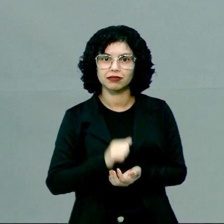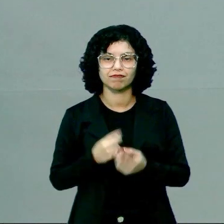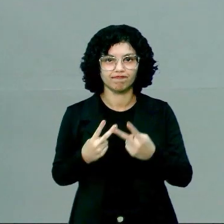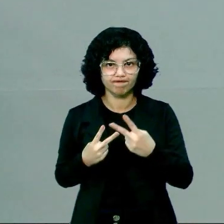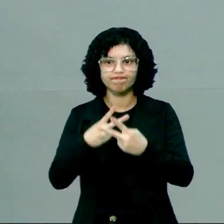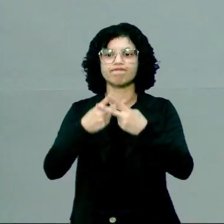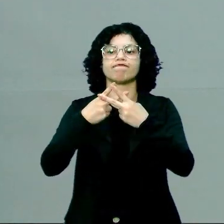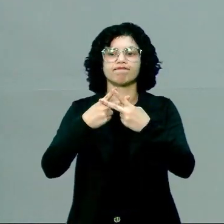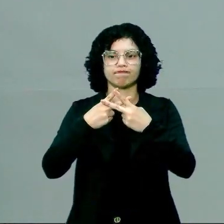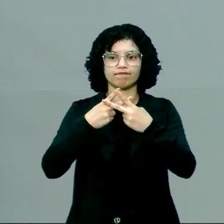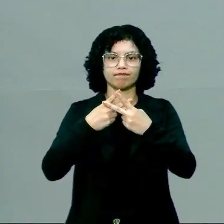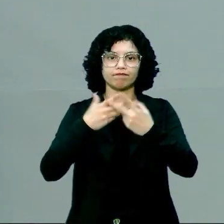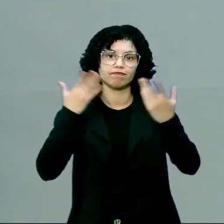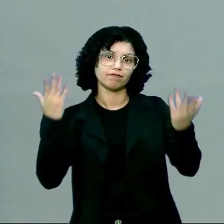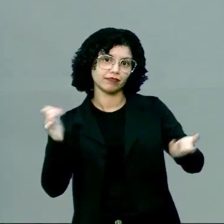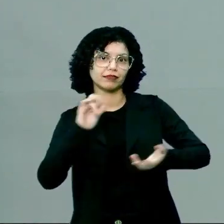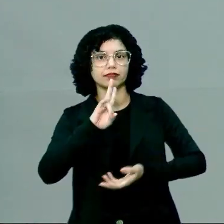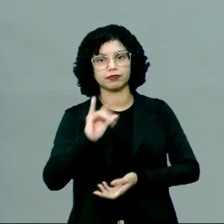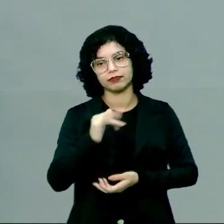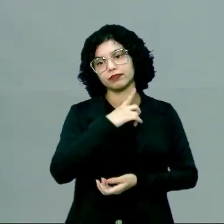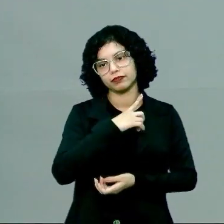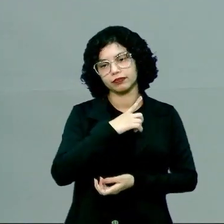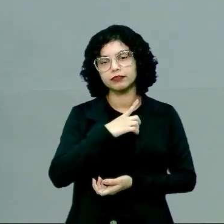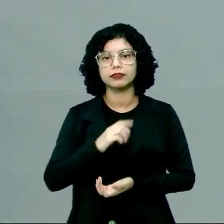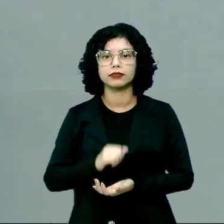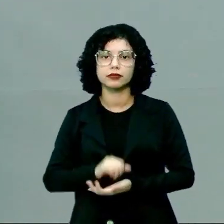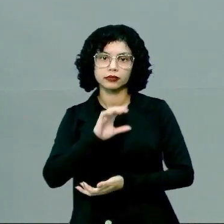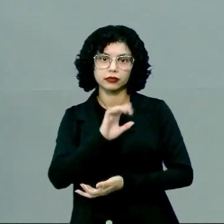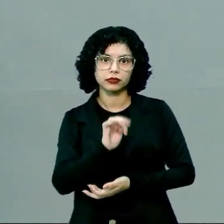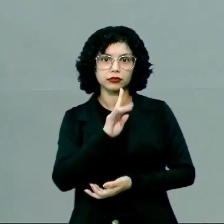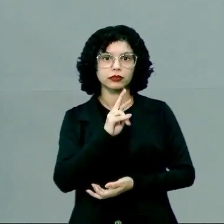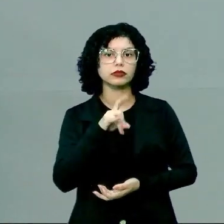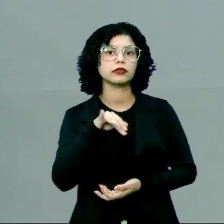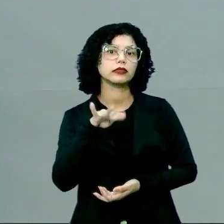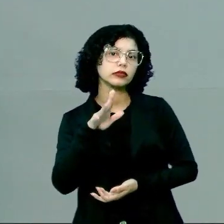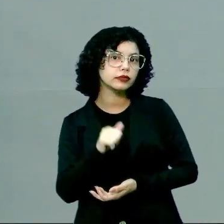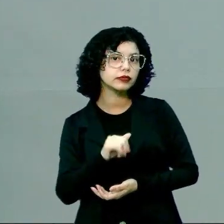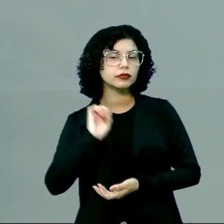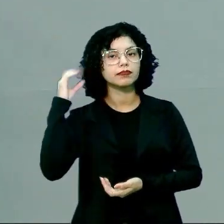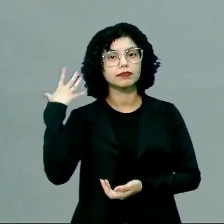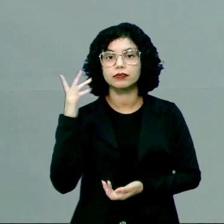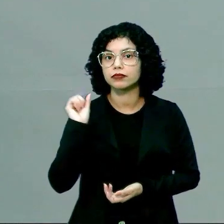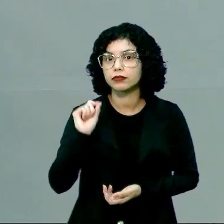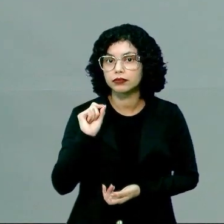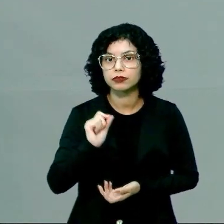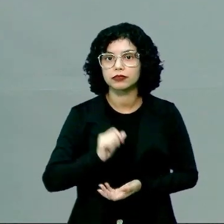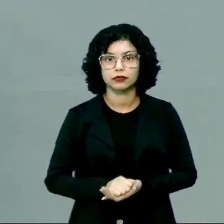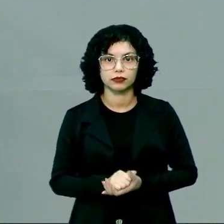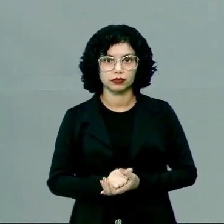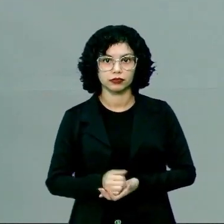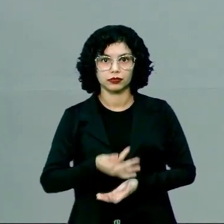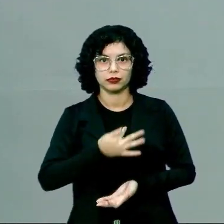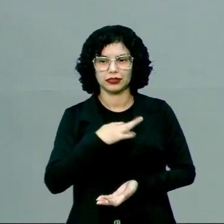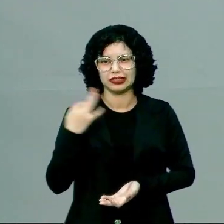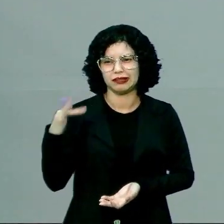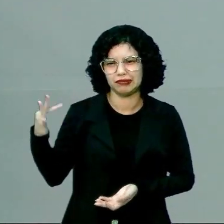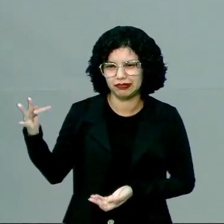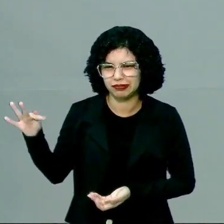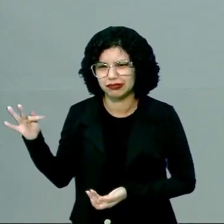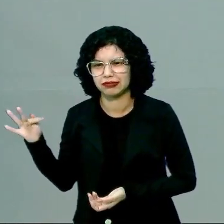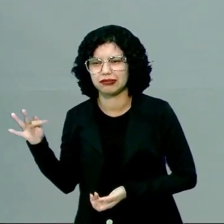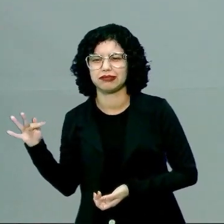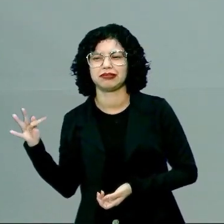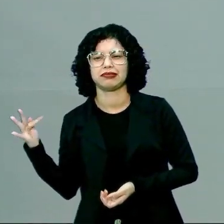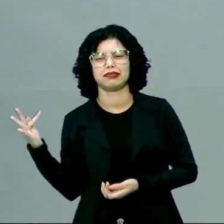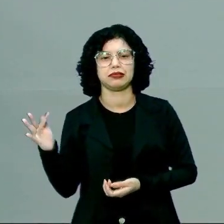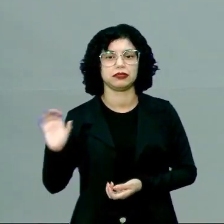bloqueio dessa artéria, pessoal, vai ter uma isquemia miocárdica, né, que vai dar aí o quê? Uma dor no peito, que